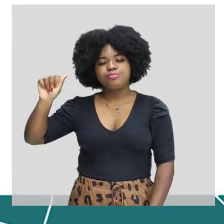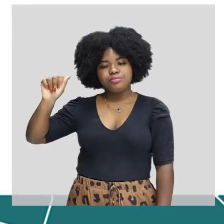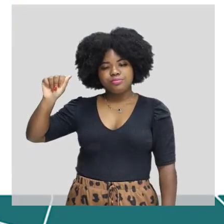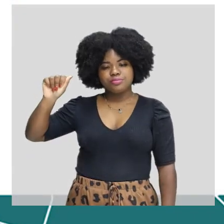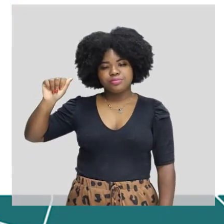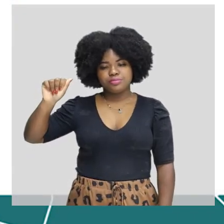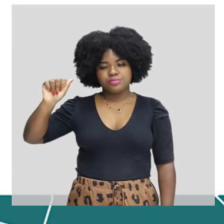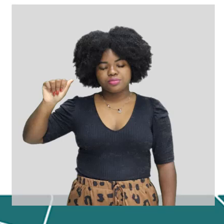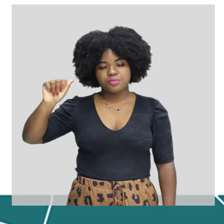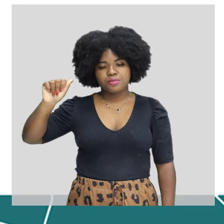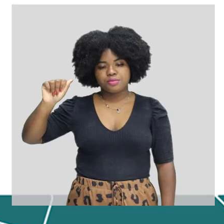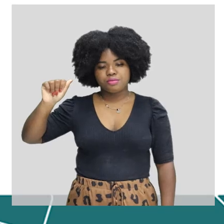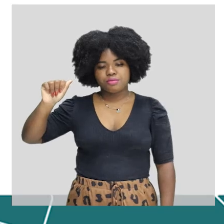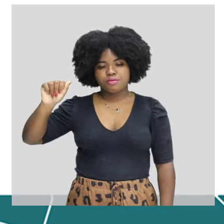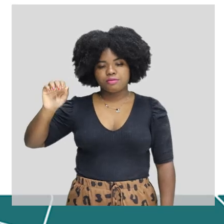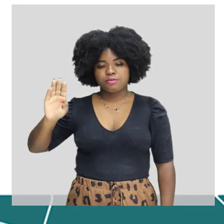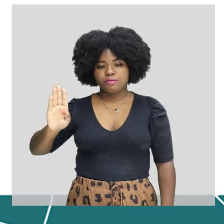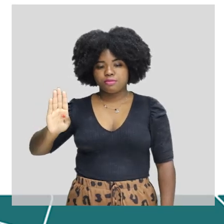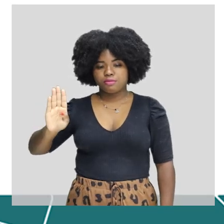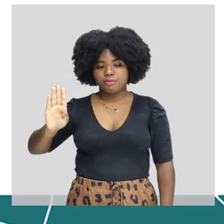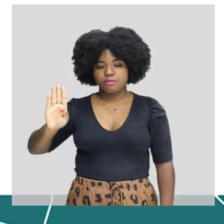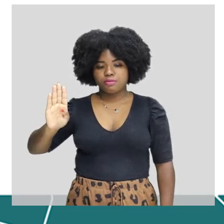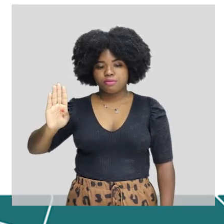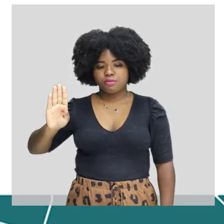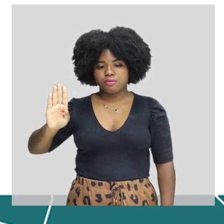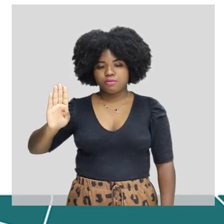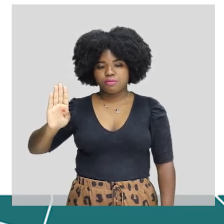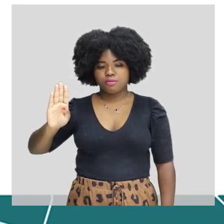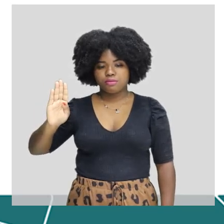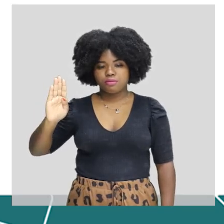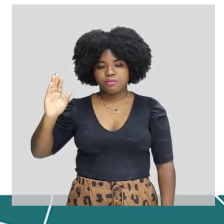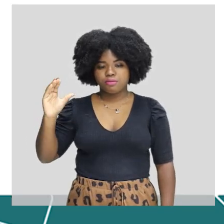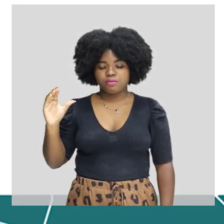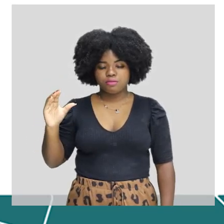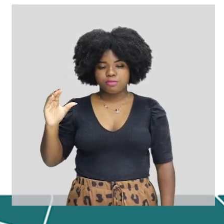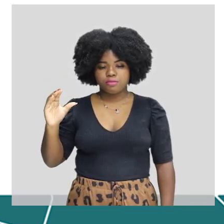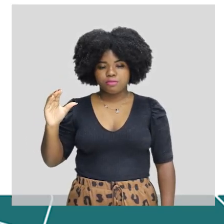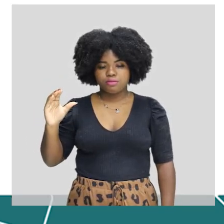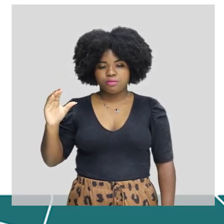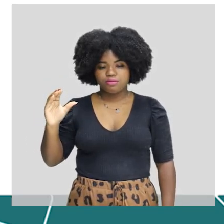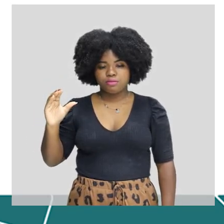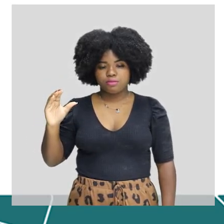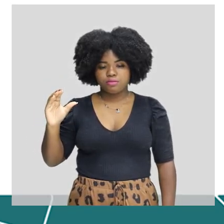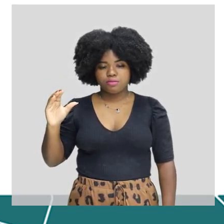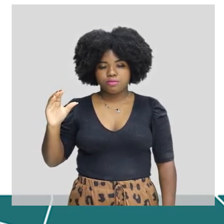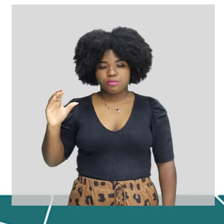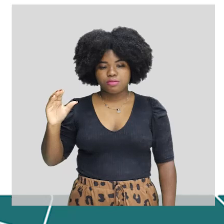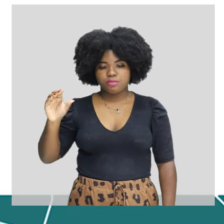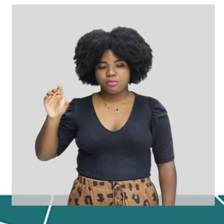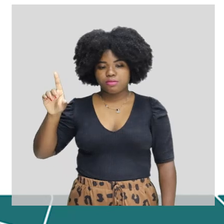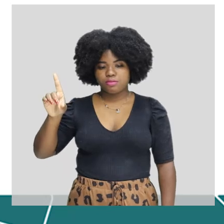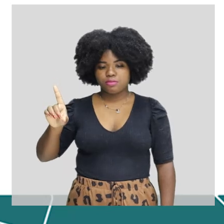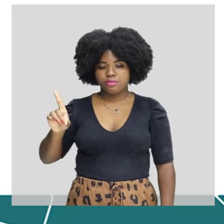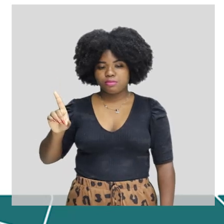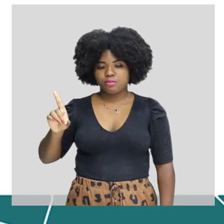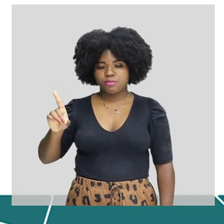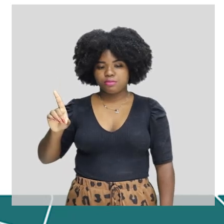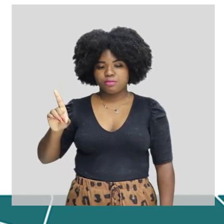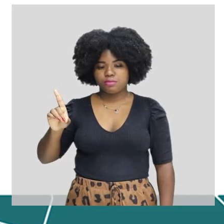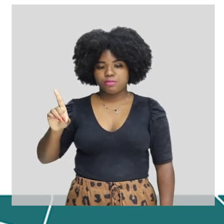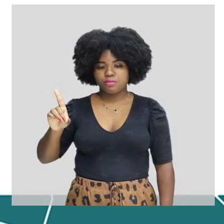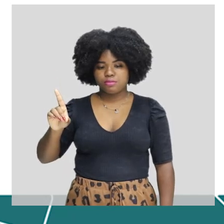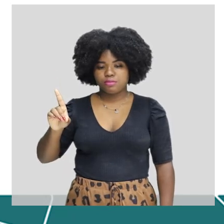belo presente de aniversário. Levei-o para o médico esta manhã. Gostamos deste novo filme.